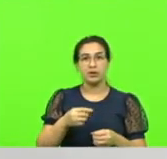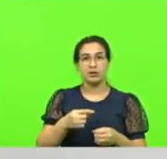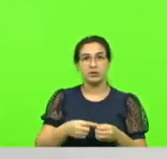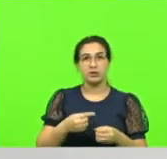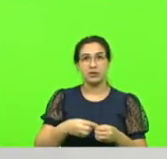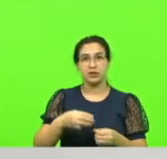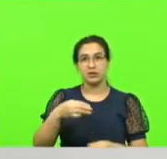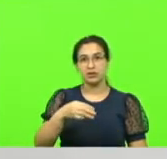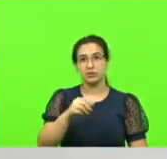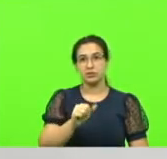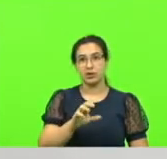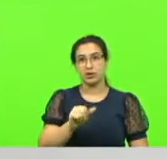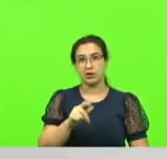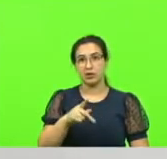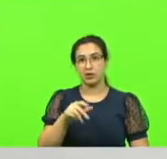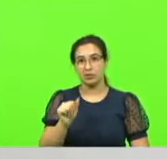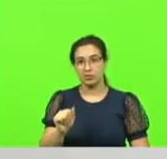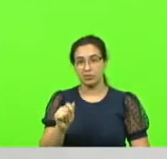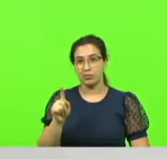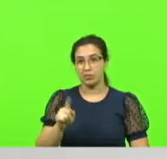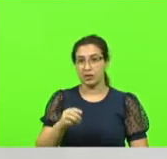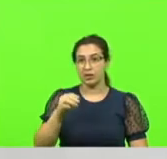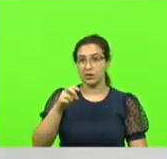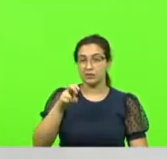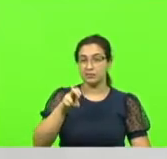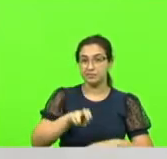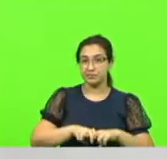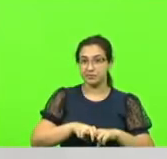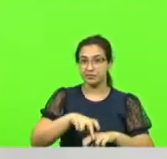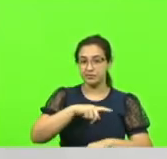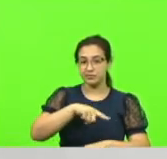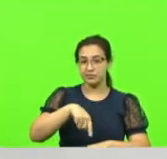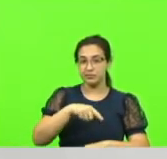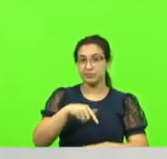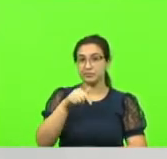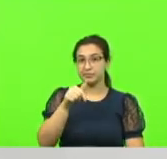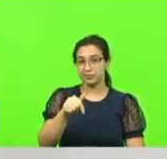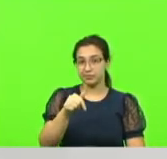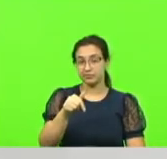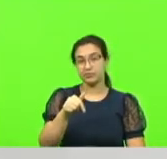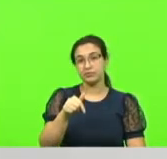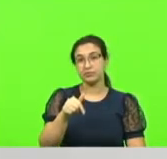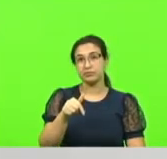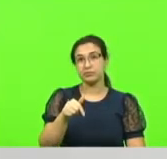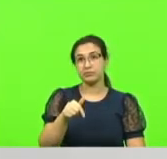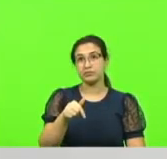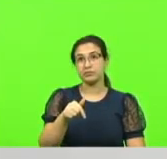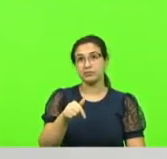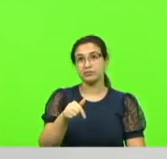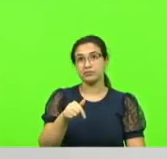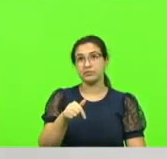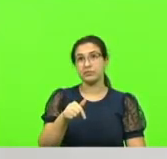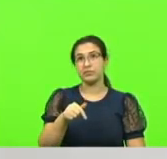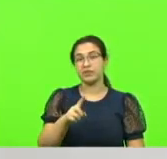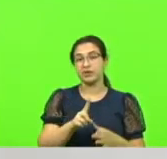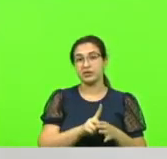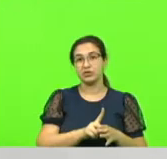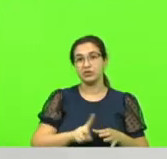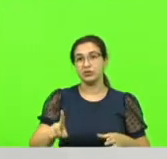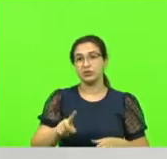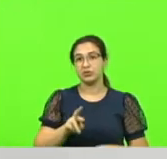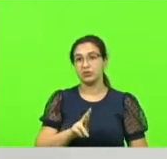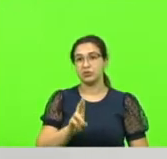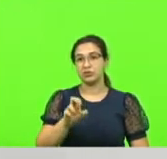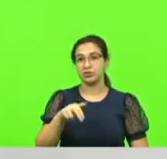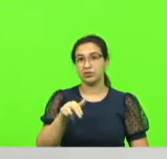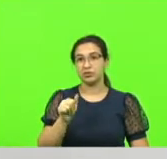sentar-se à cadeira e durante, Jessé, 7 horas ele ficou ali e desbancou Renan Calheiros. Eu me lembro